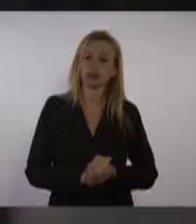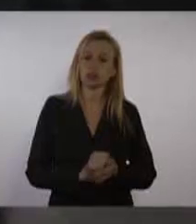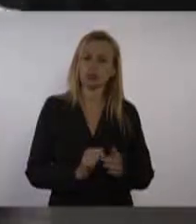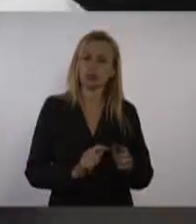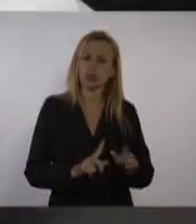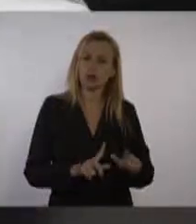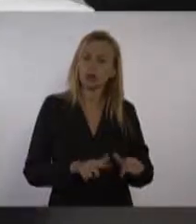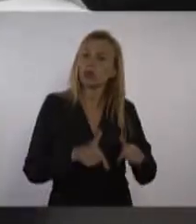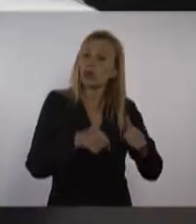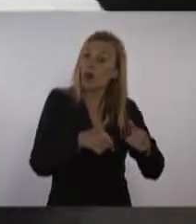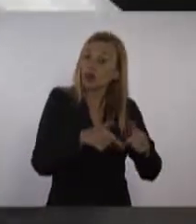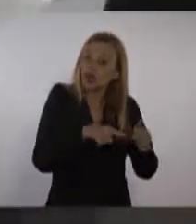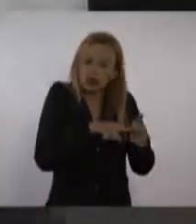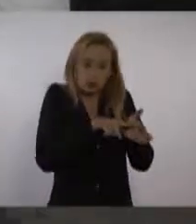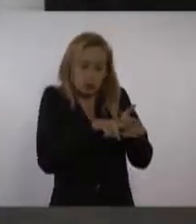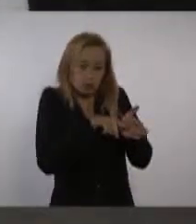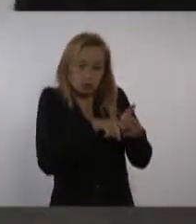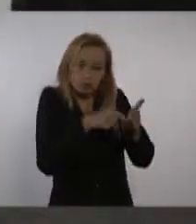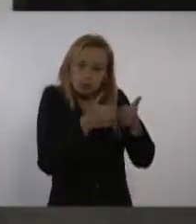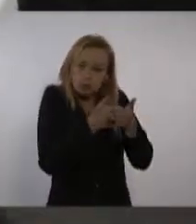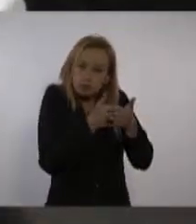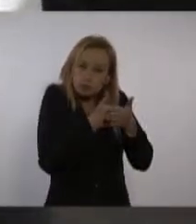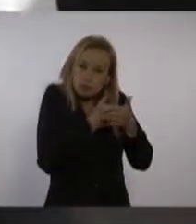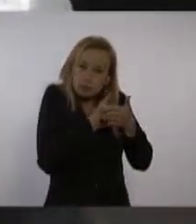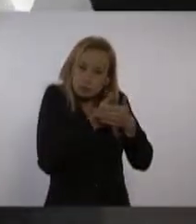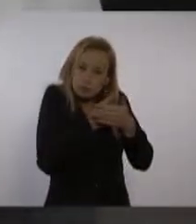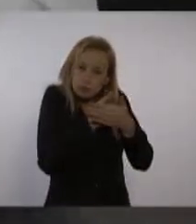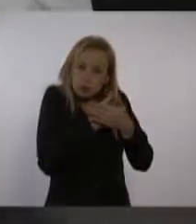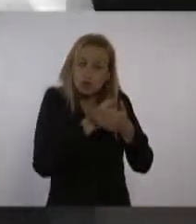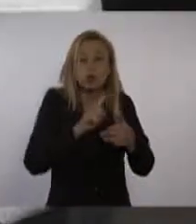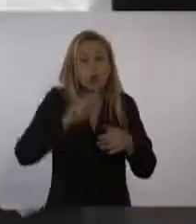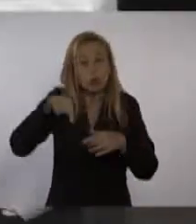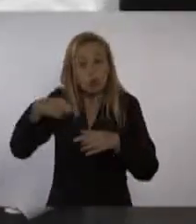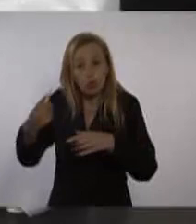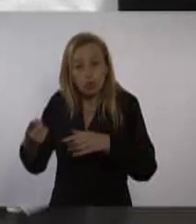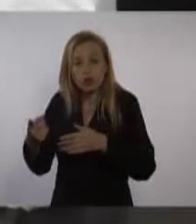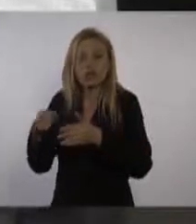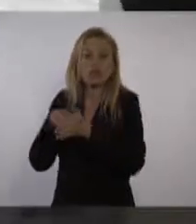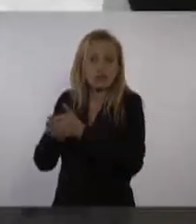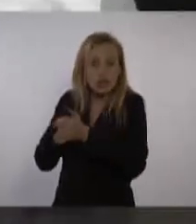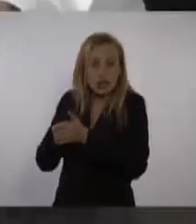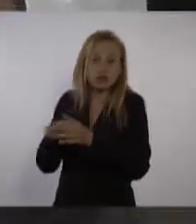coisa, e outra coisa é a fiscalização também